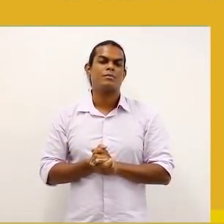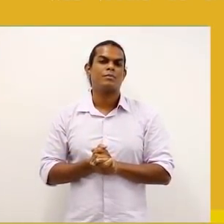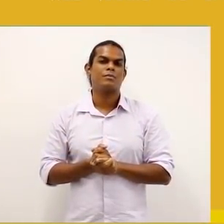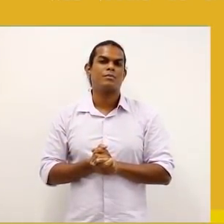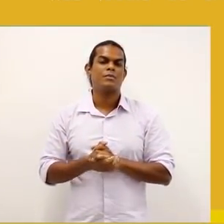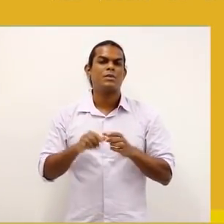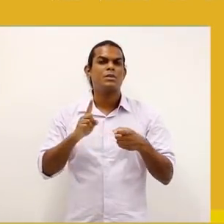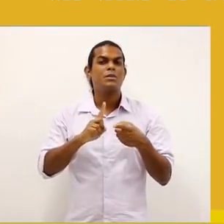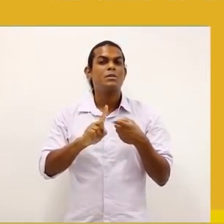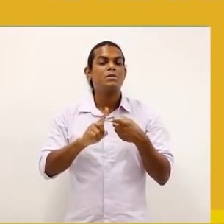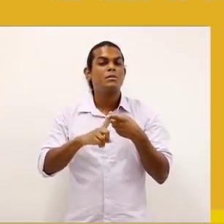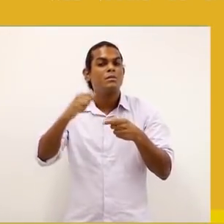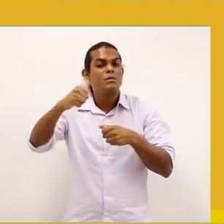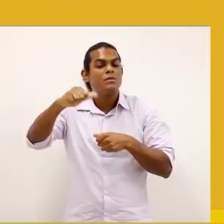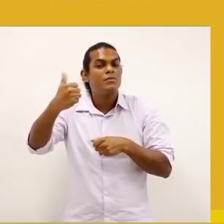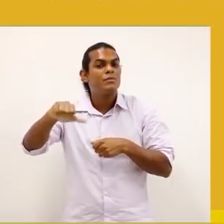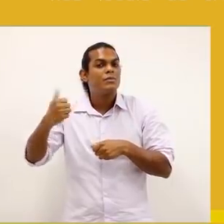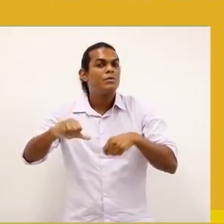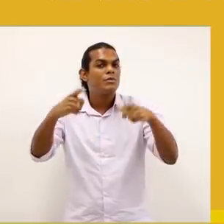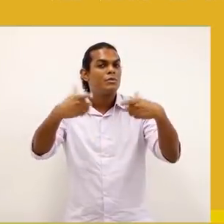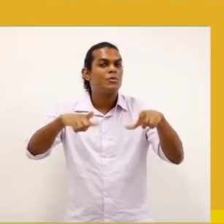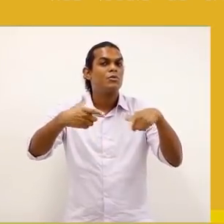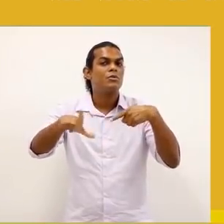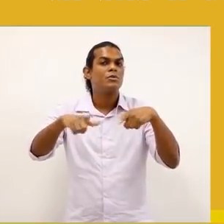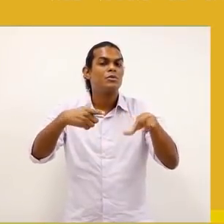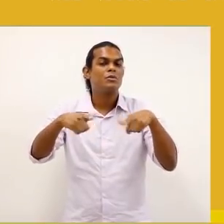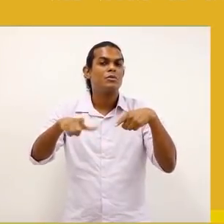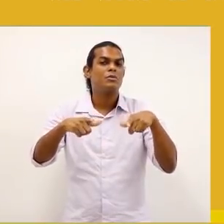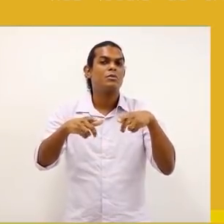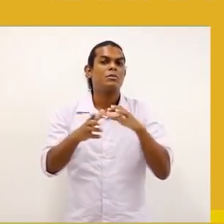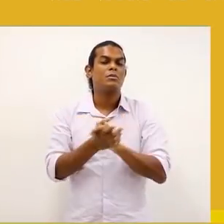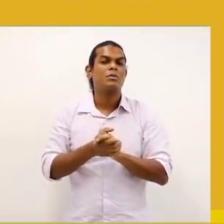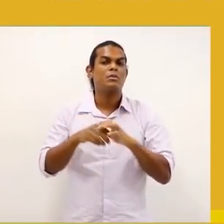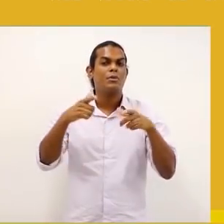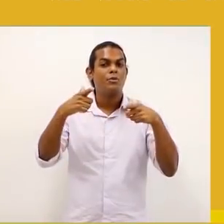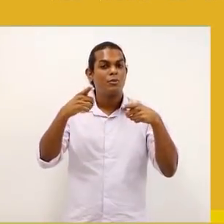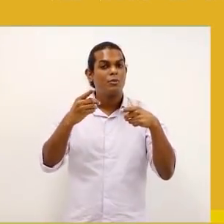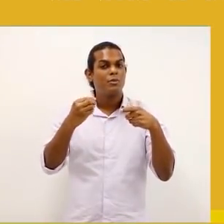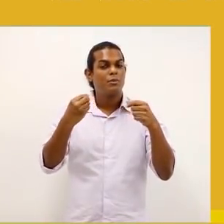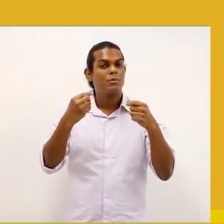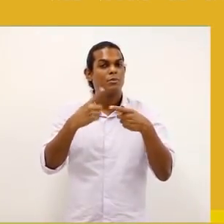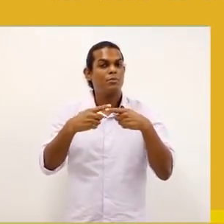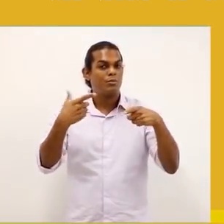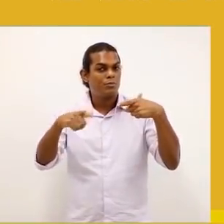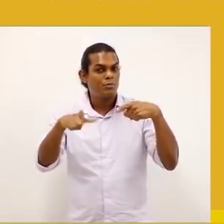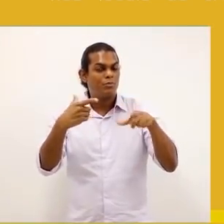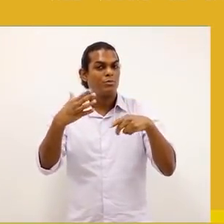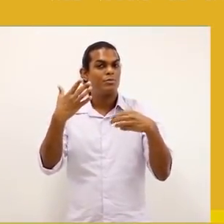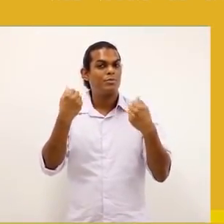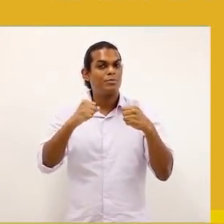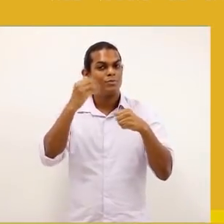não, para que os trabalhadores possam acompanhar e prevenir-se também sobre a sua segurança.